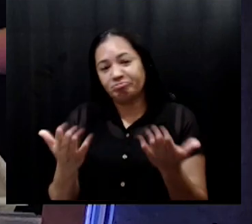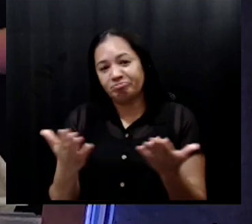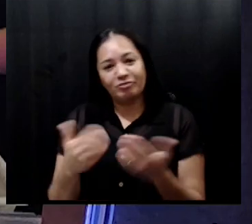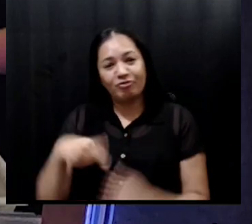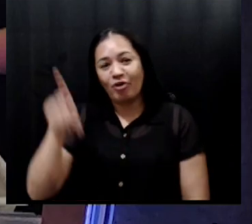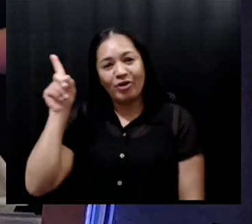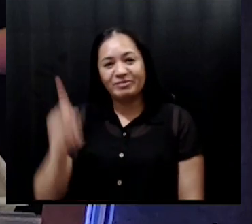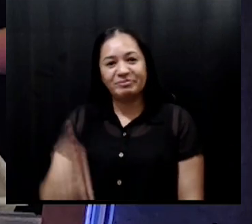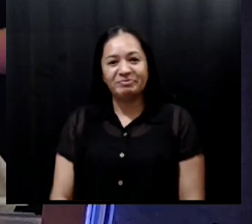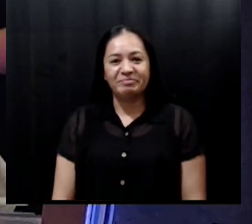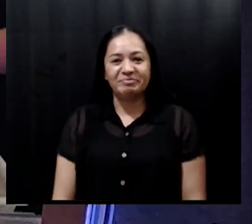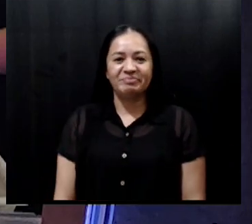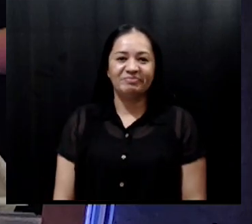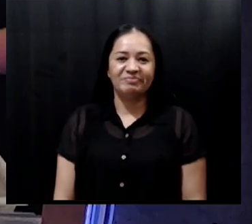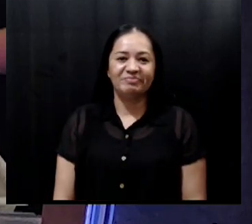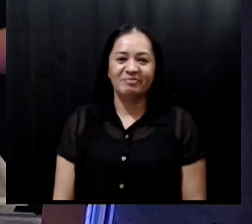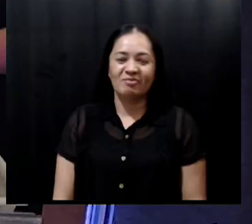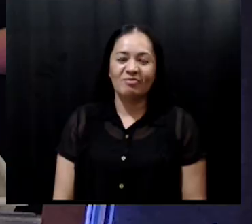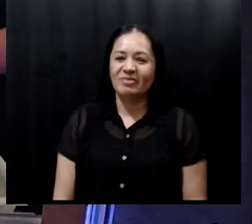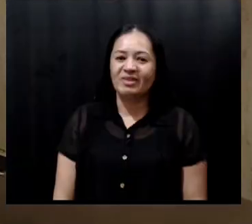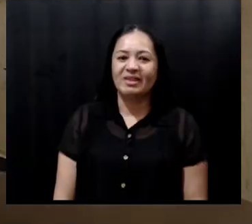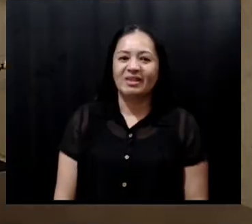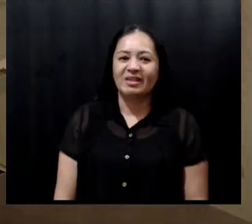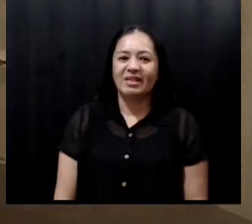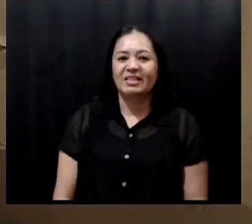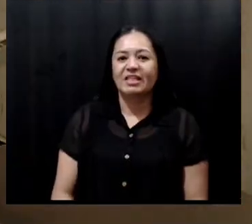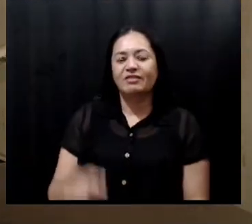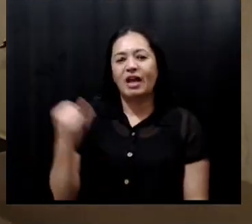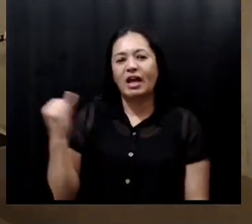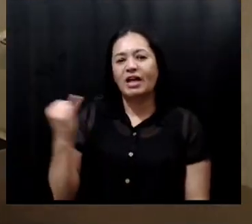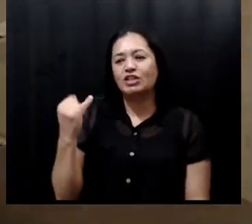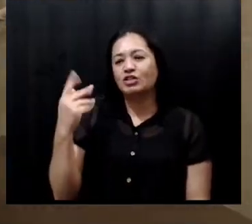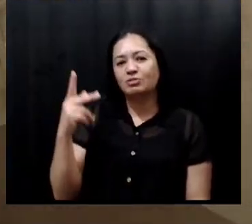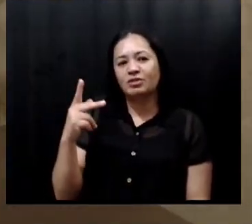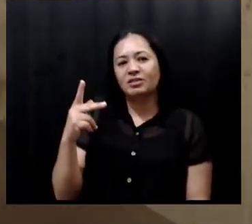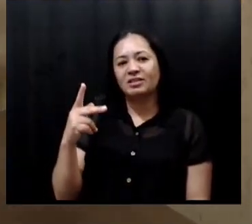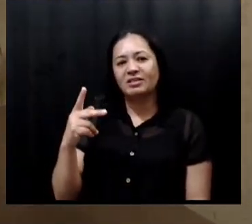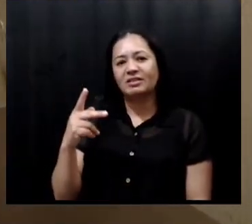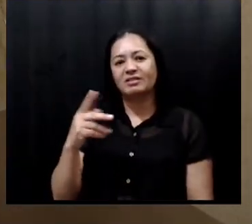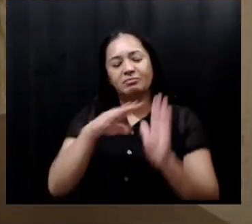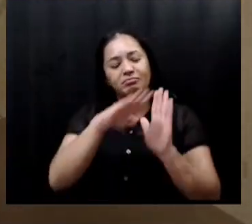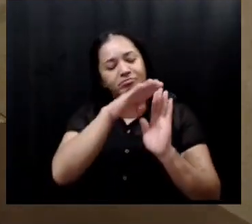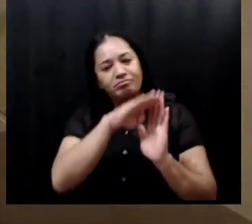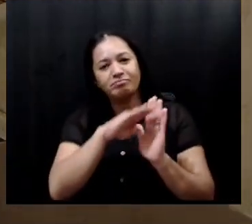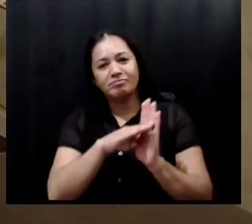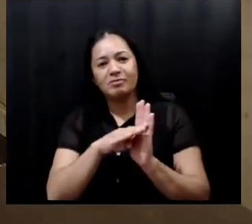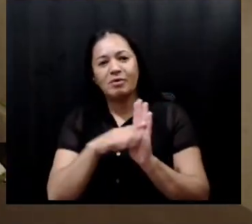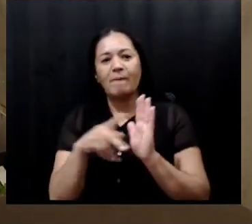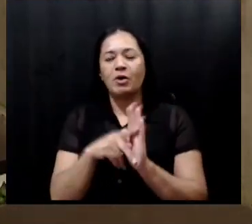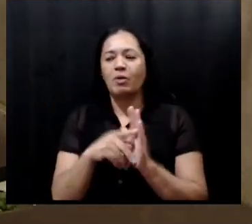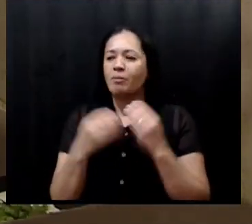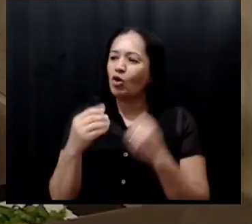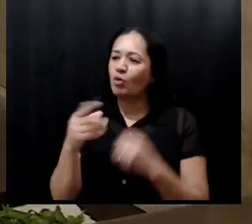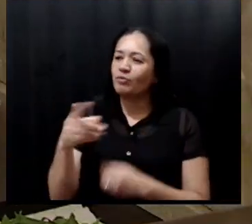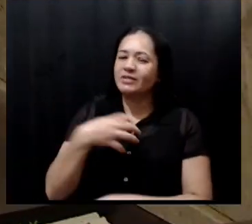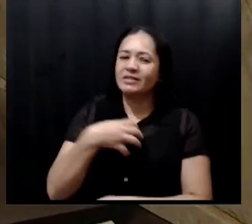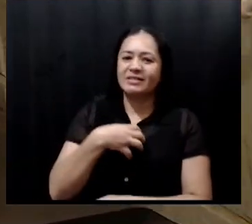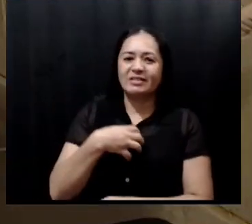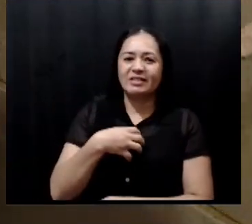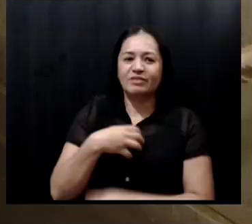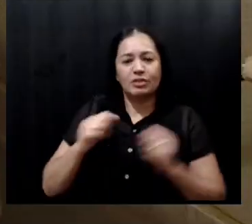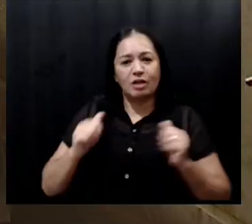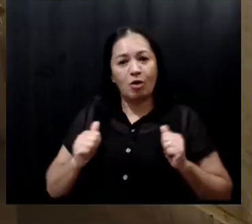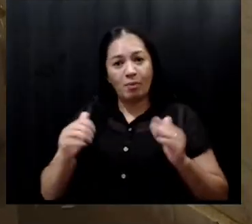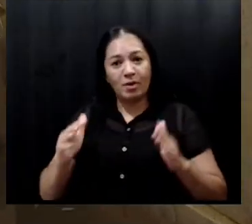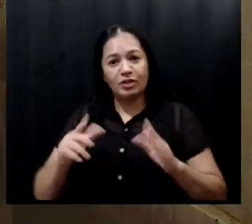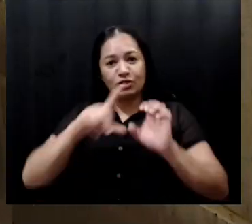Eles inclusive colocaram a sua importância nessa escalada desse negócio. Como que é para você? Você teve uma atitude empreendedora